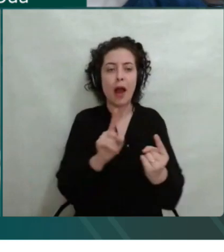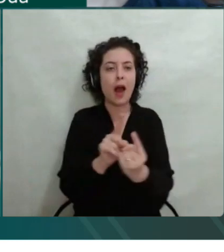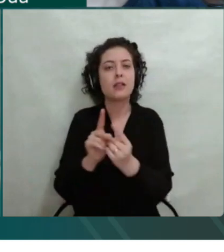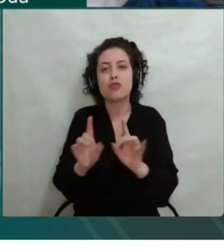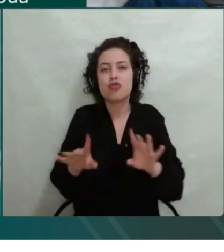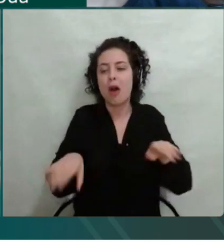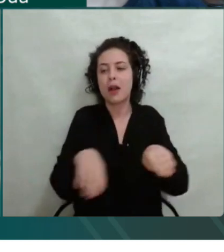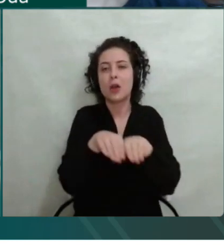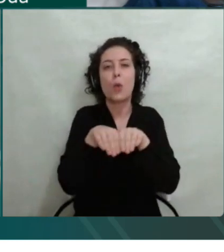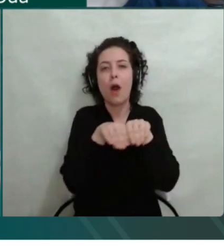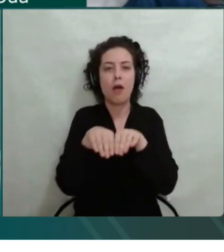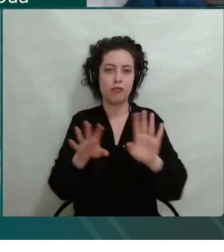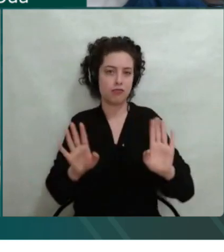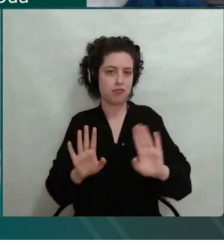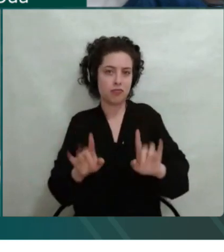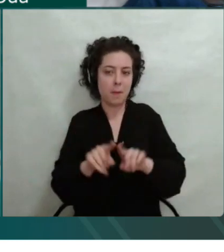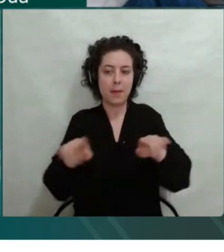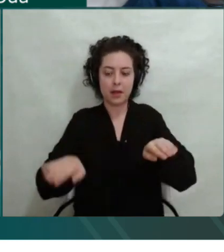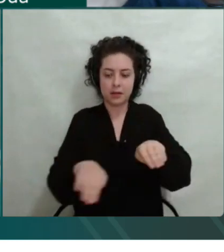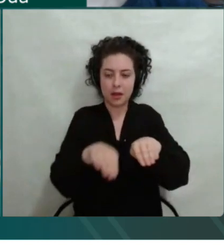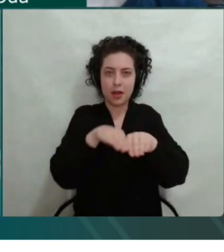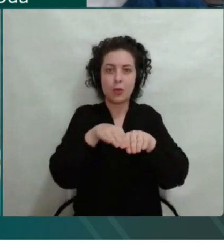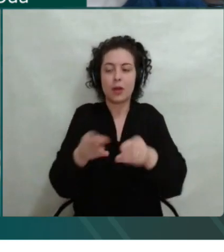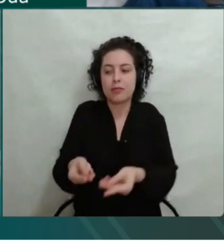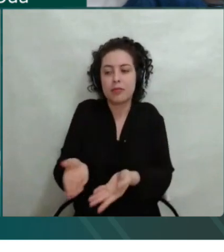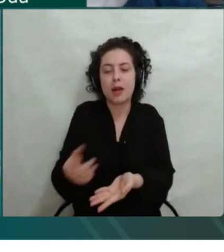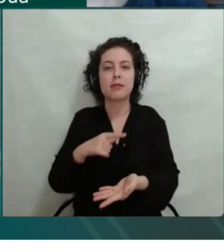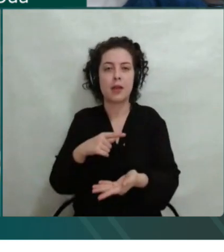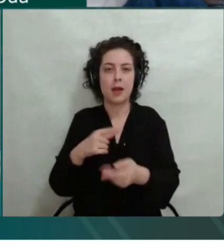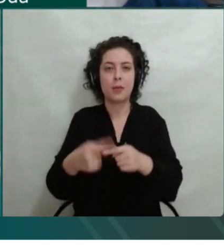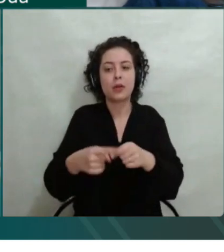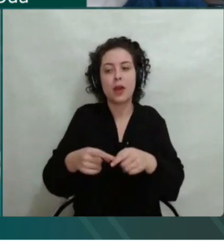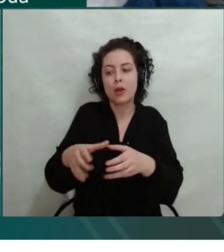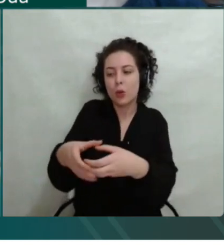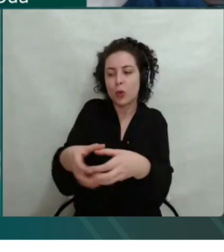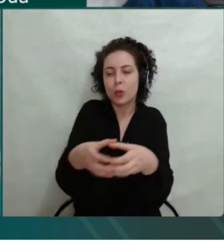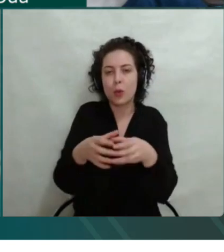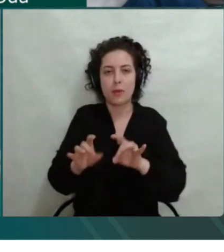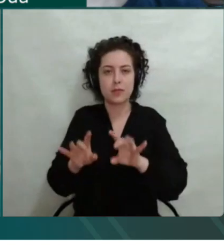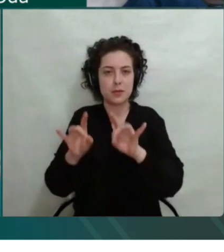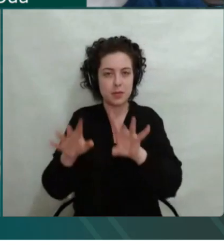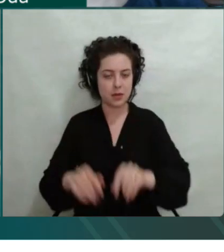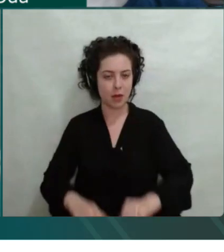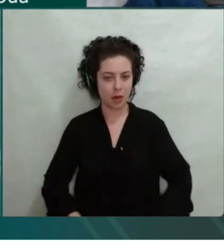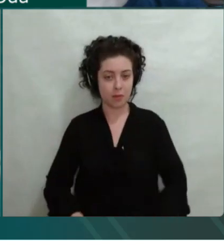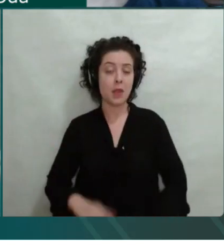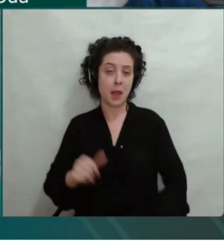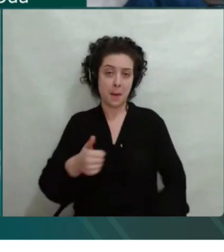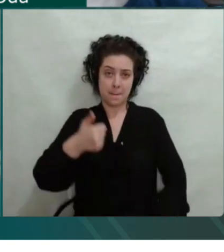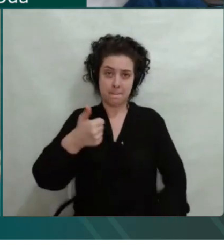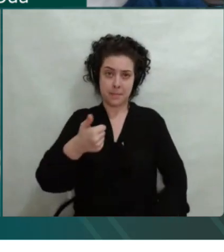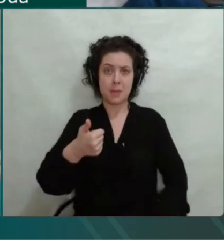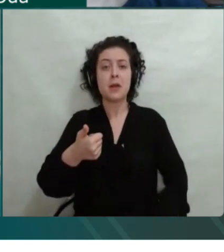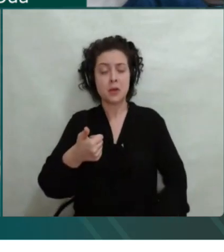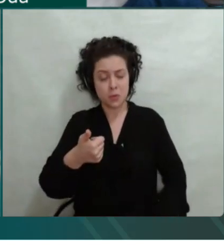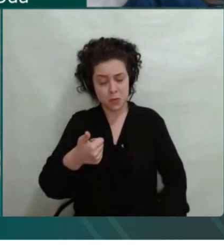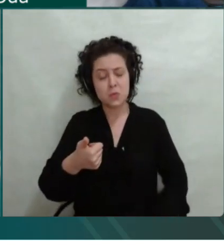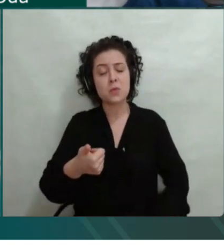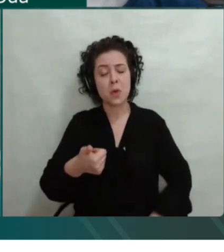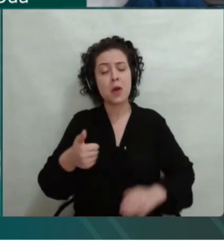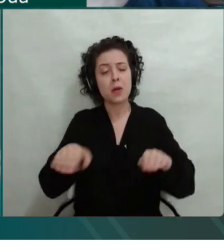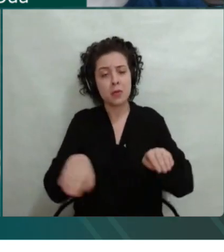para todos, já que esses todos são bastante diferenciados. Então, esse é um primeiro aspecto que eu queria destacar em relação à igualdade,